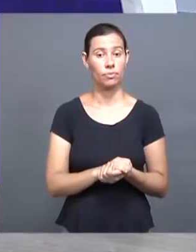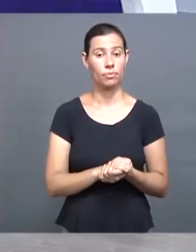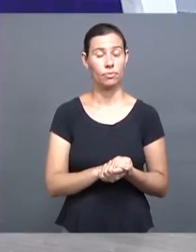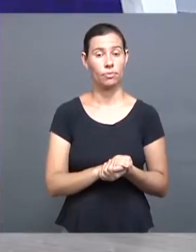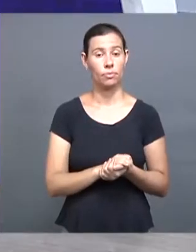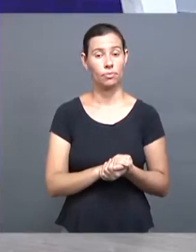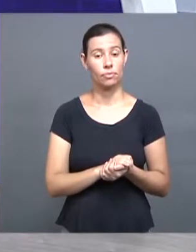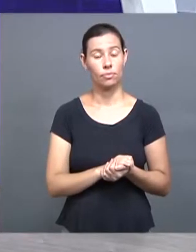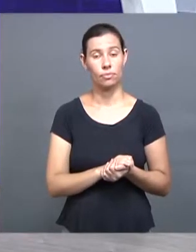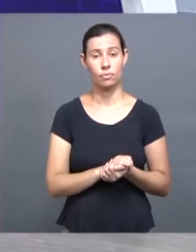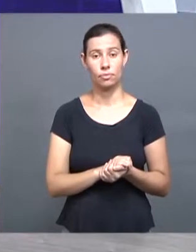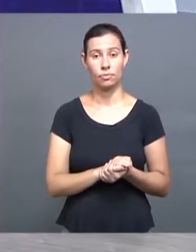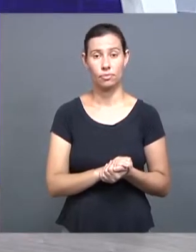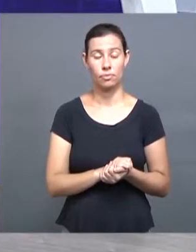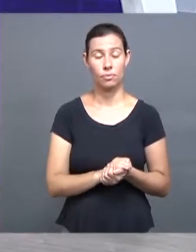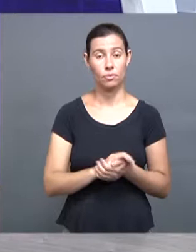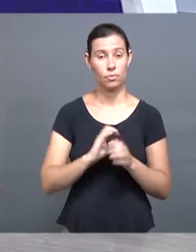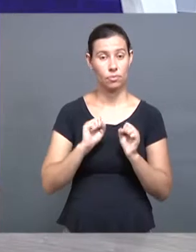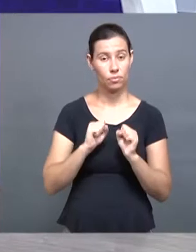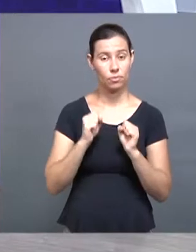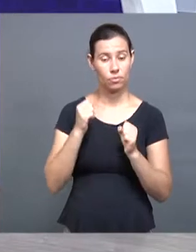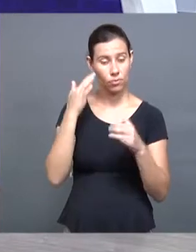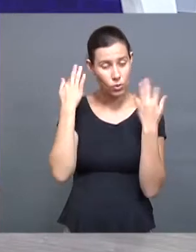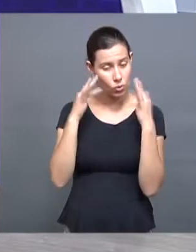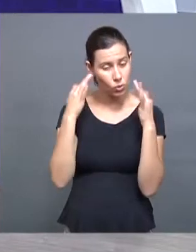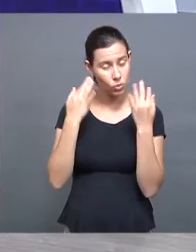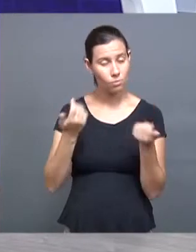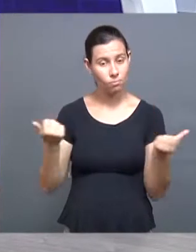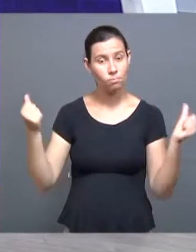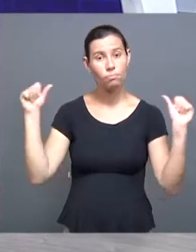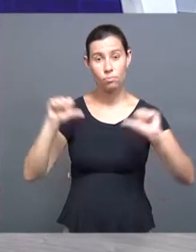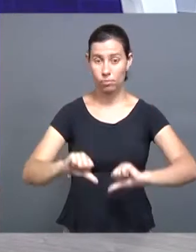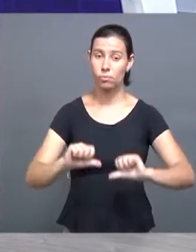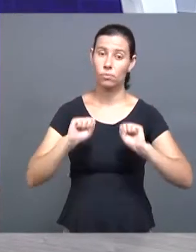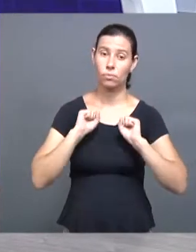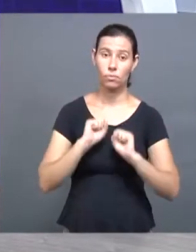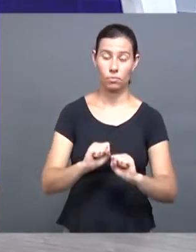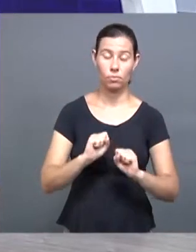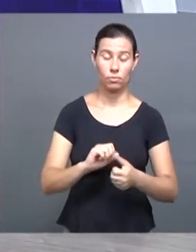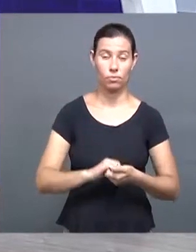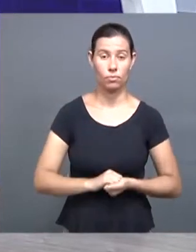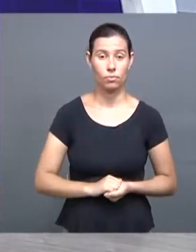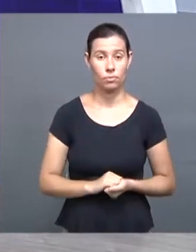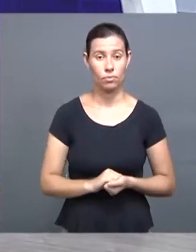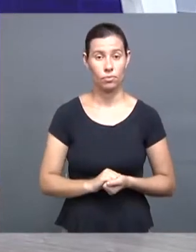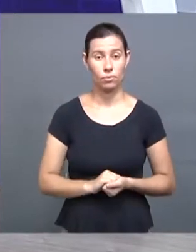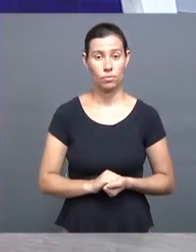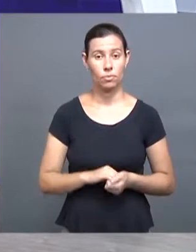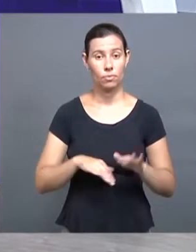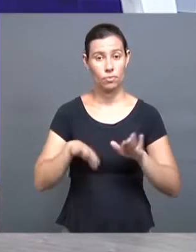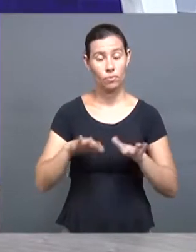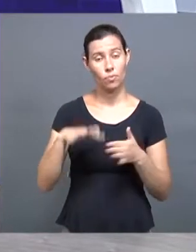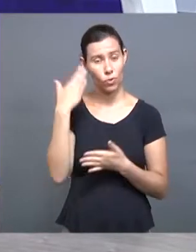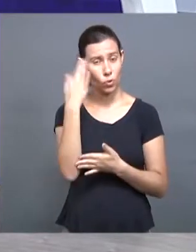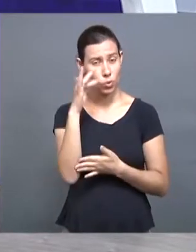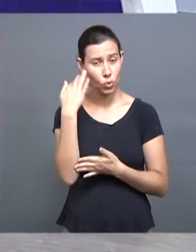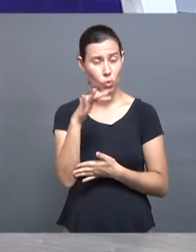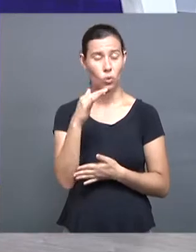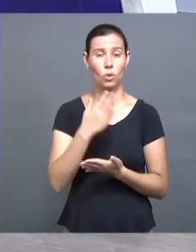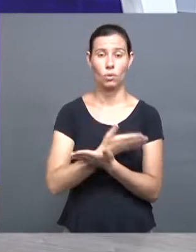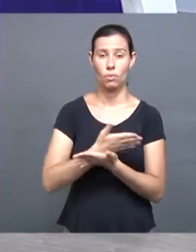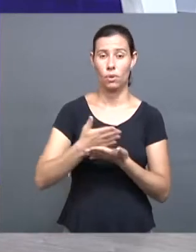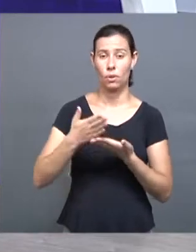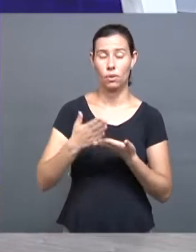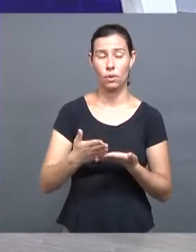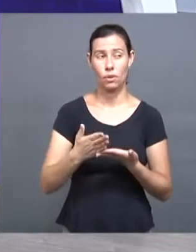complicador, ou seja, depois de instalada, pode ser piorada ainda mais, né? E tirando que tem dores de cabeça que a origem,